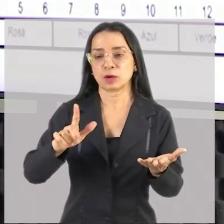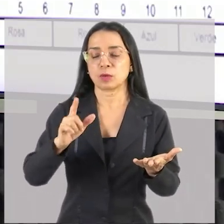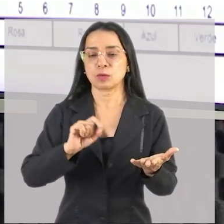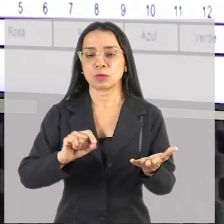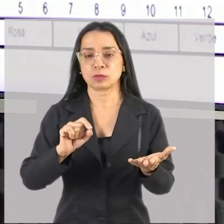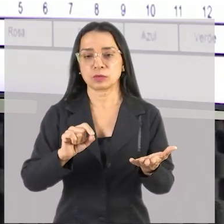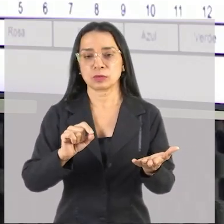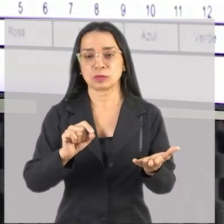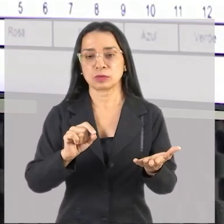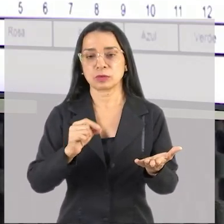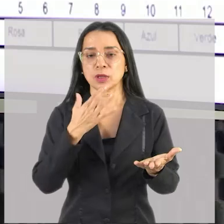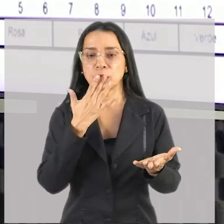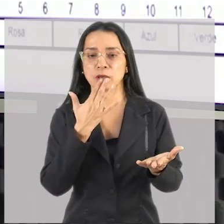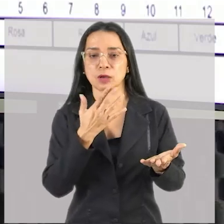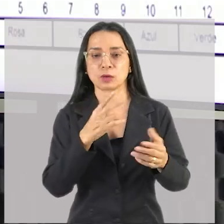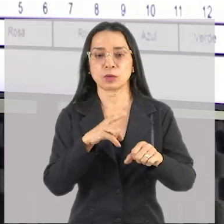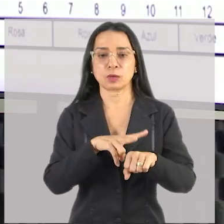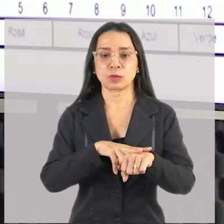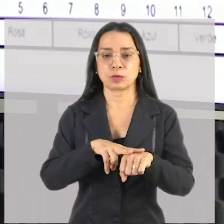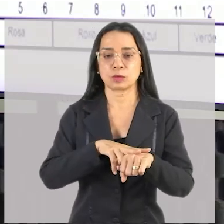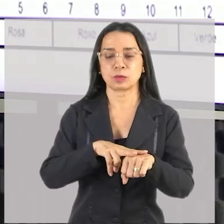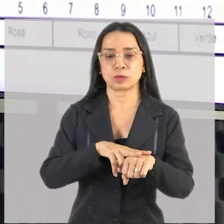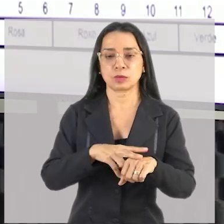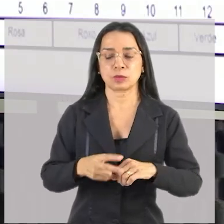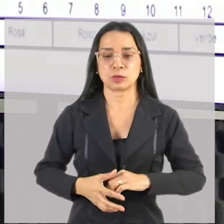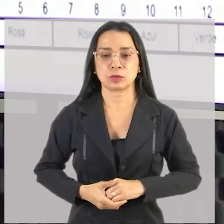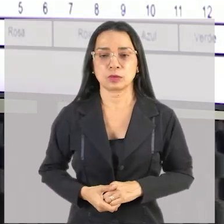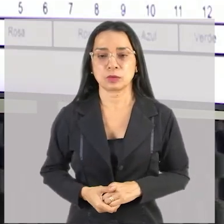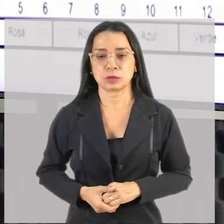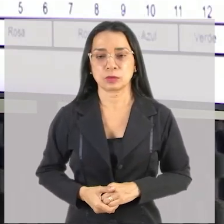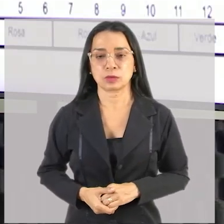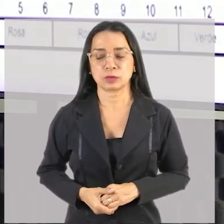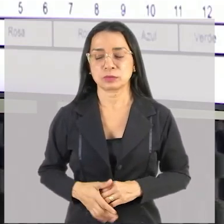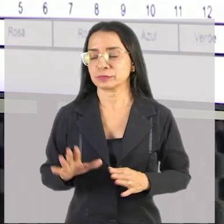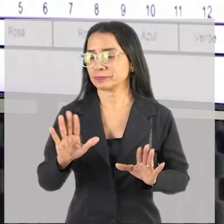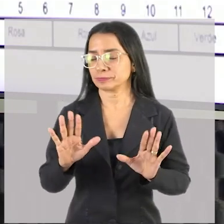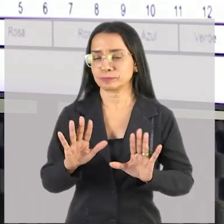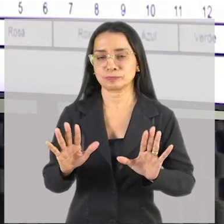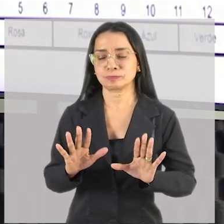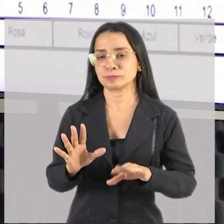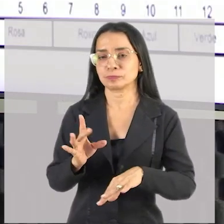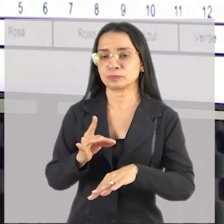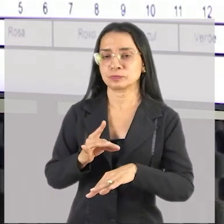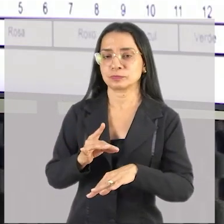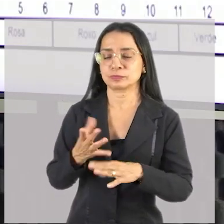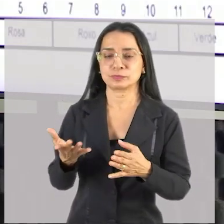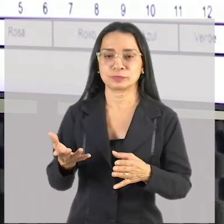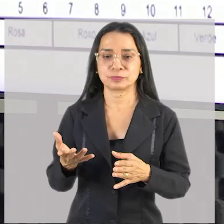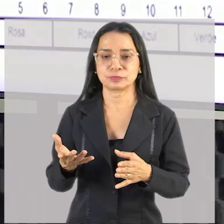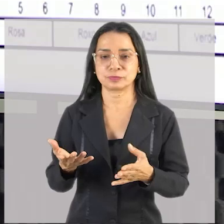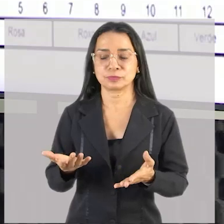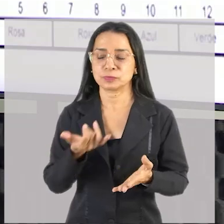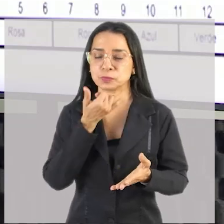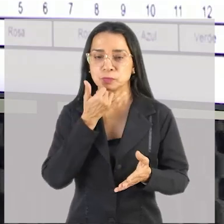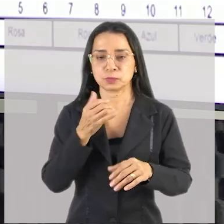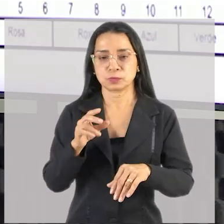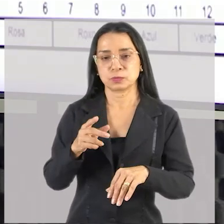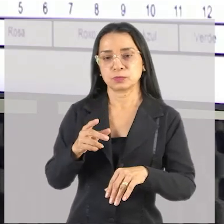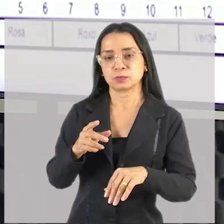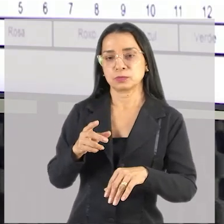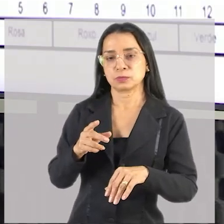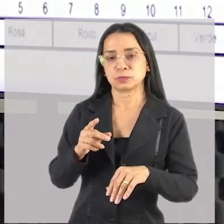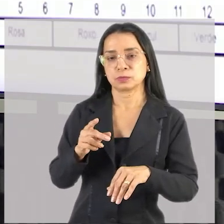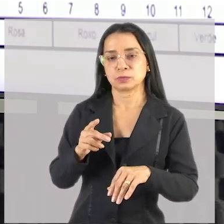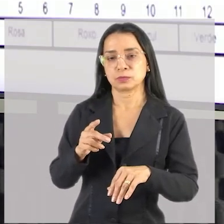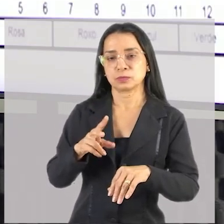aqui, ela é verde. Tá aqui, preta. Verde, vou botar verde mesmo, pronto. Vermelha,